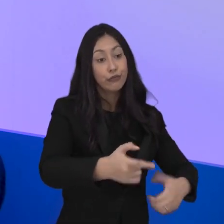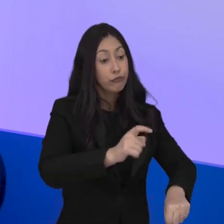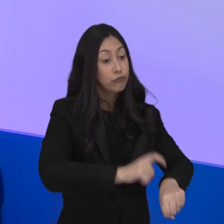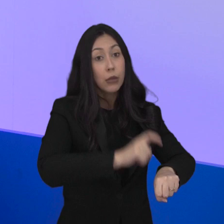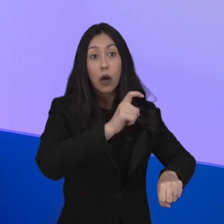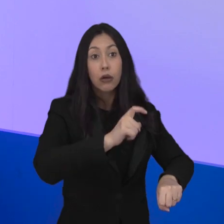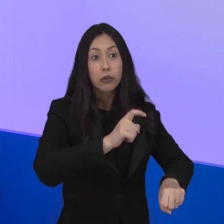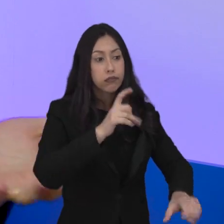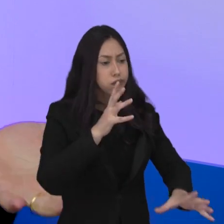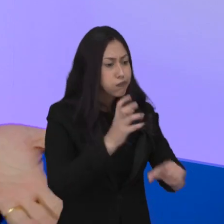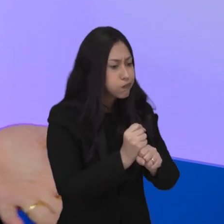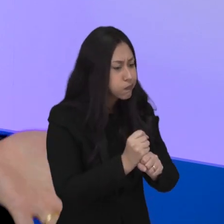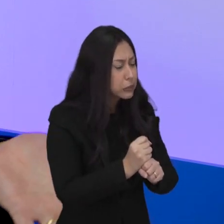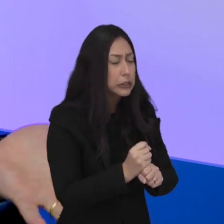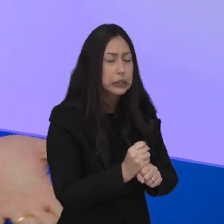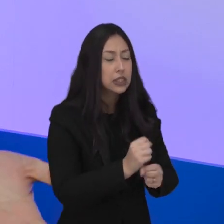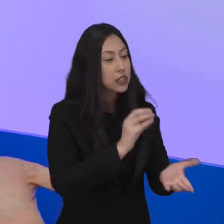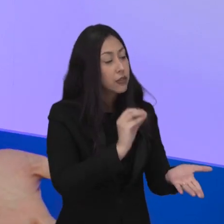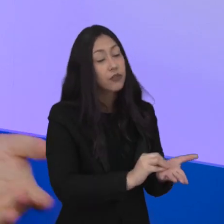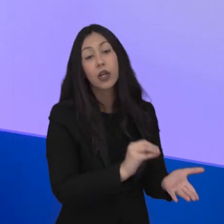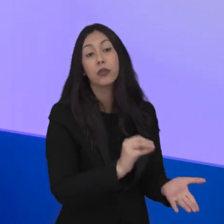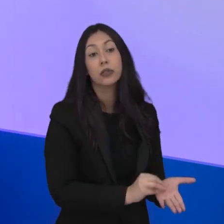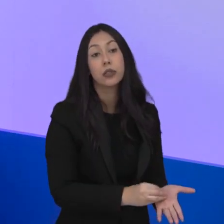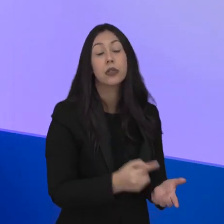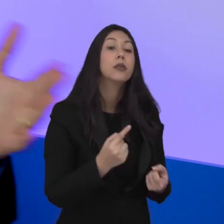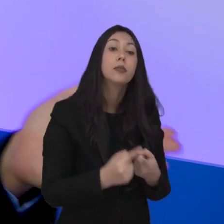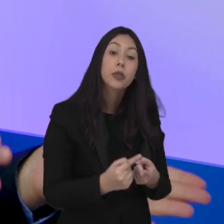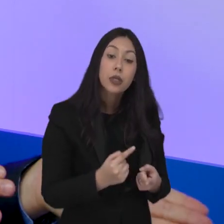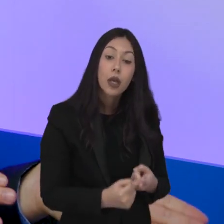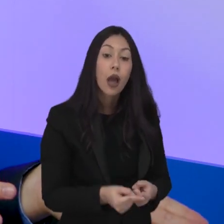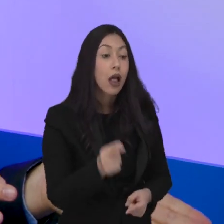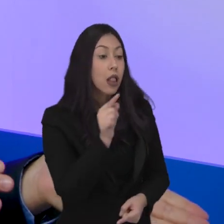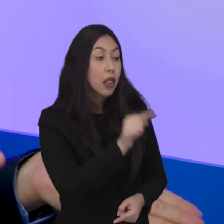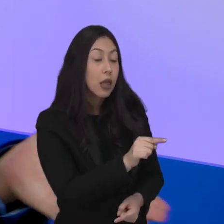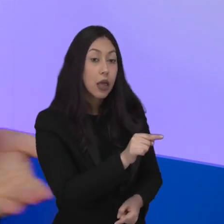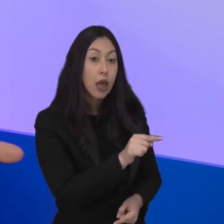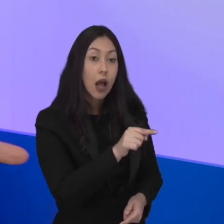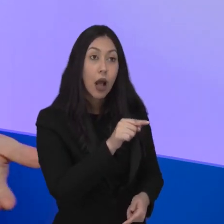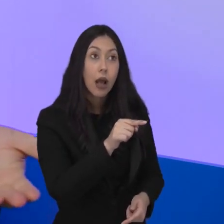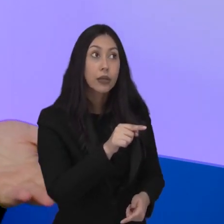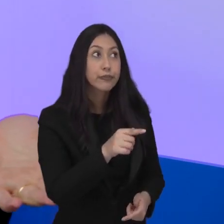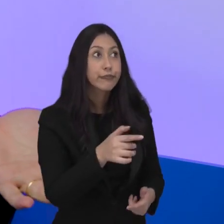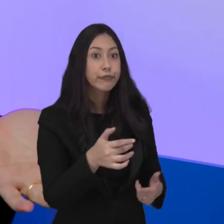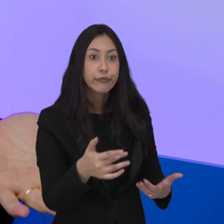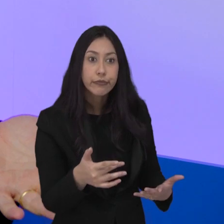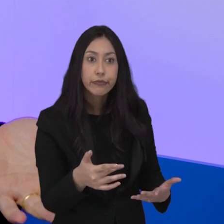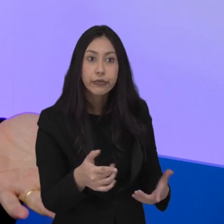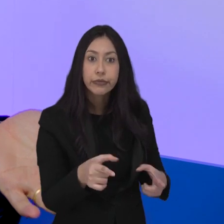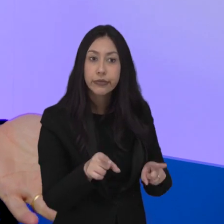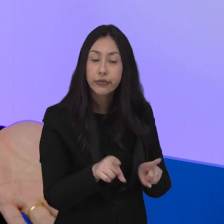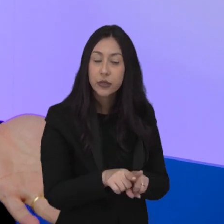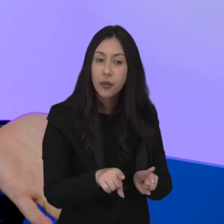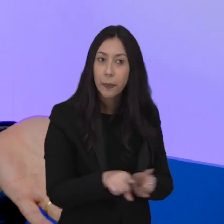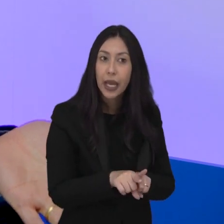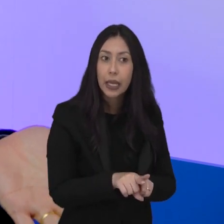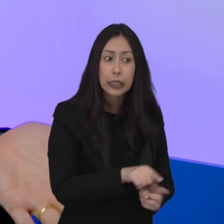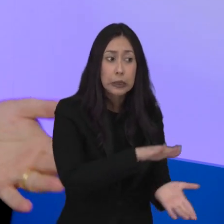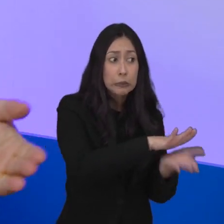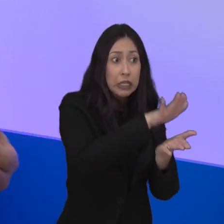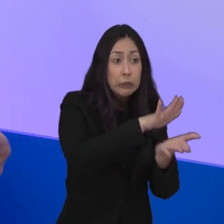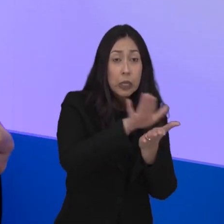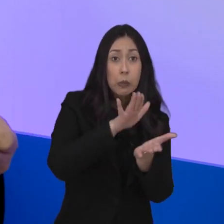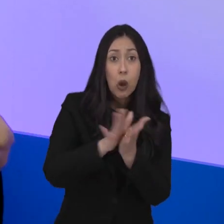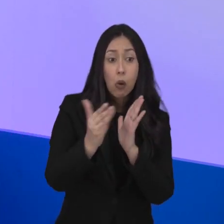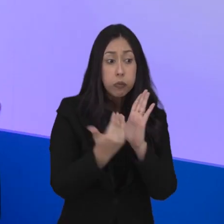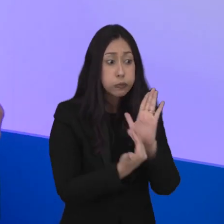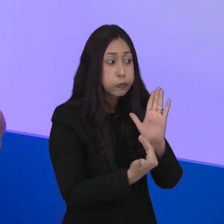ele vai chegar uma hora que a conta realmente não vai fechar. Por quê? Porque junto com isso, você tem, querendo ou não, um aumento também das